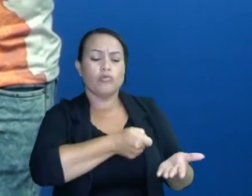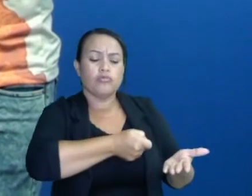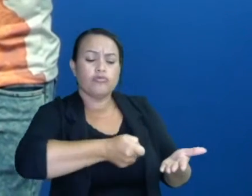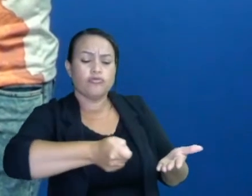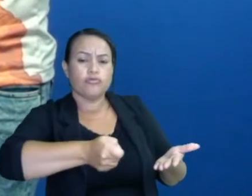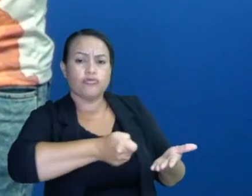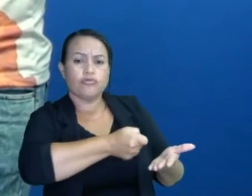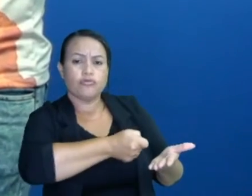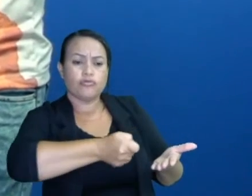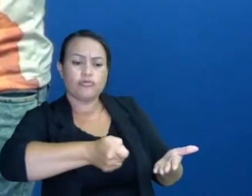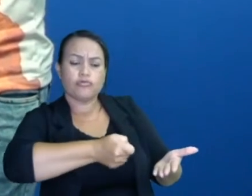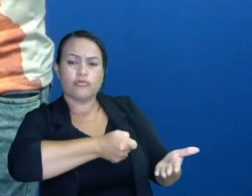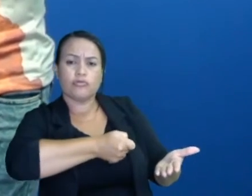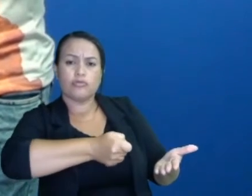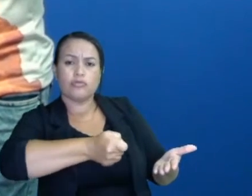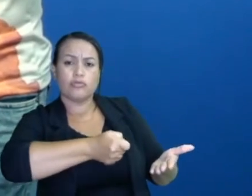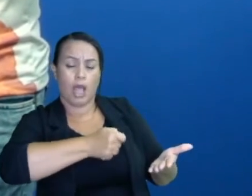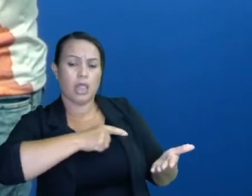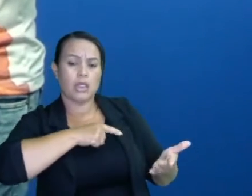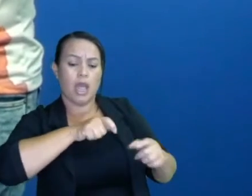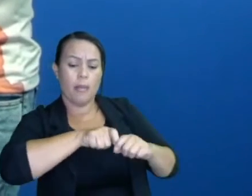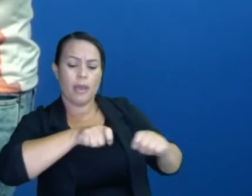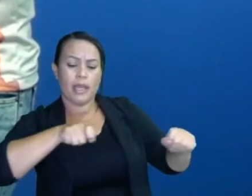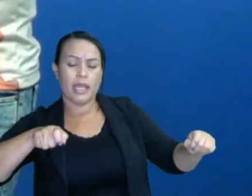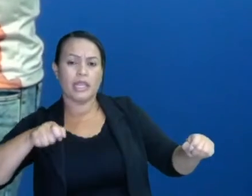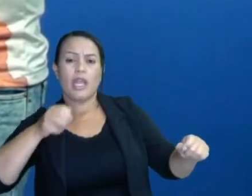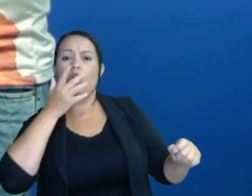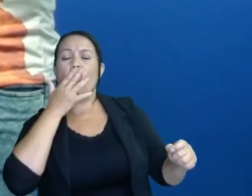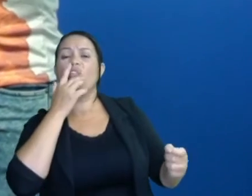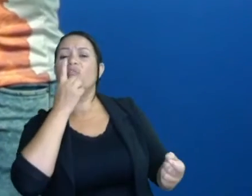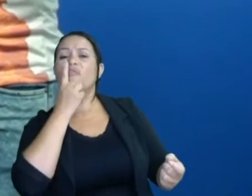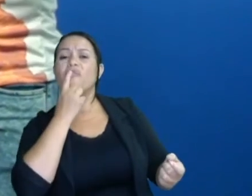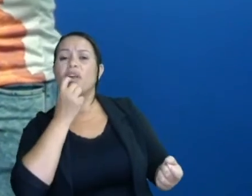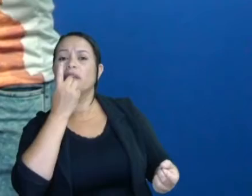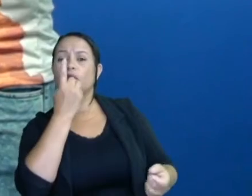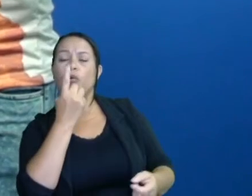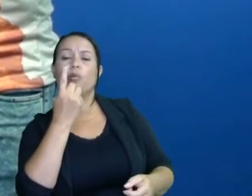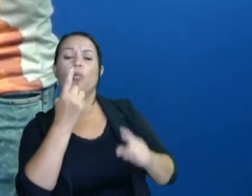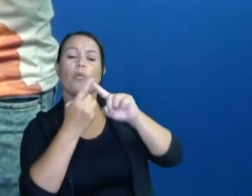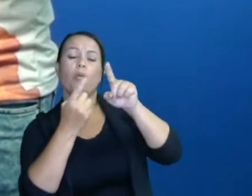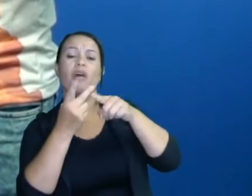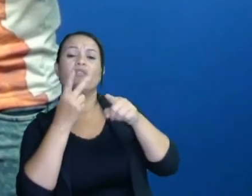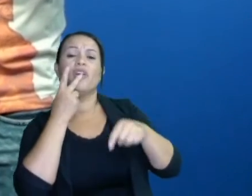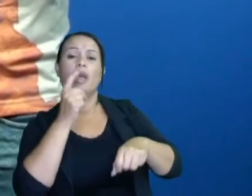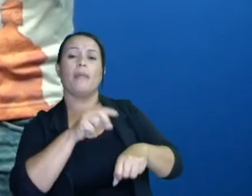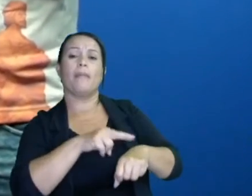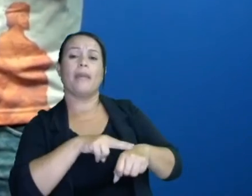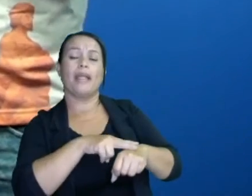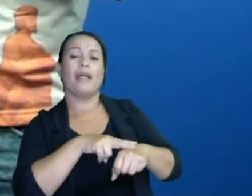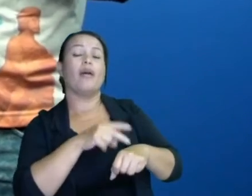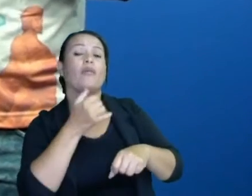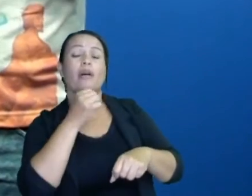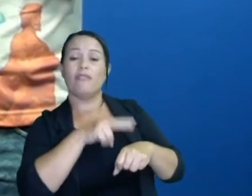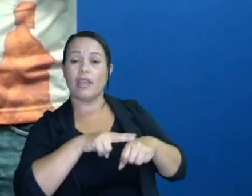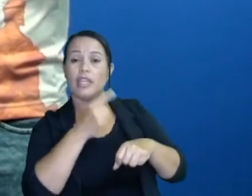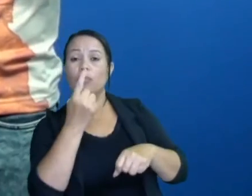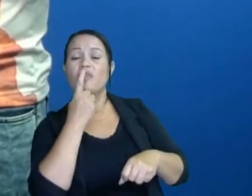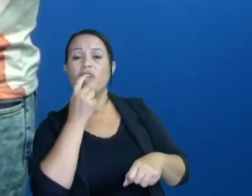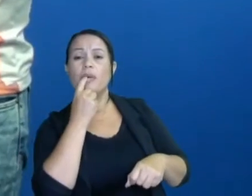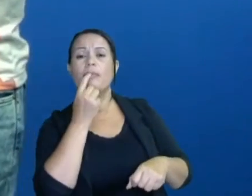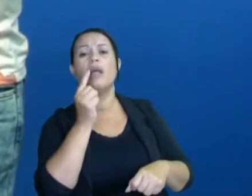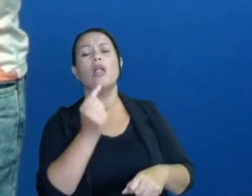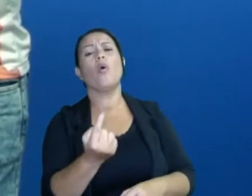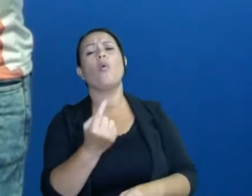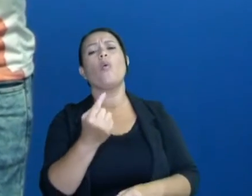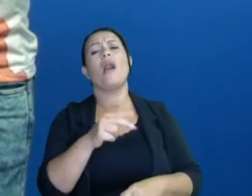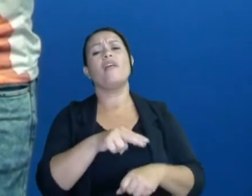queimando, há duas mangueirinhas, uma verde e uma vermelha. A verde é do oxigênio e a vermelha do gás